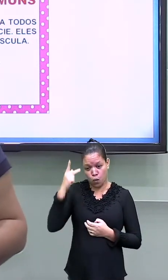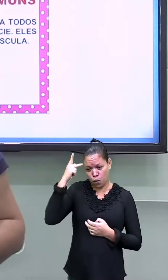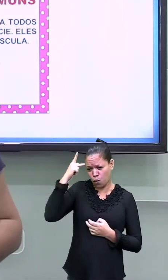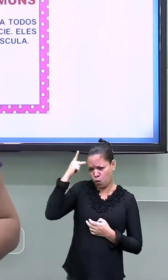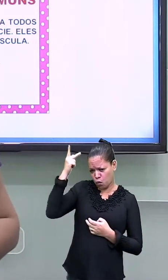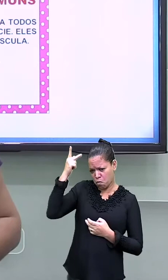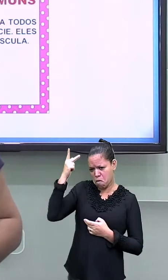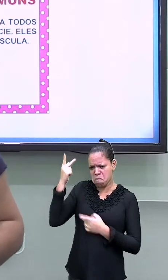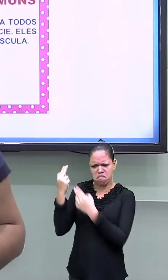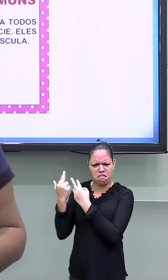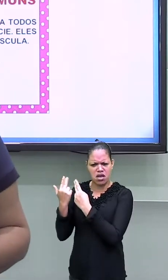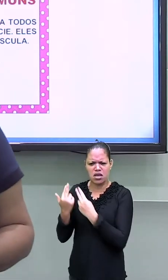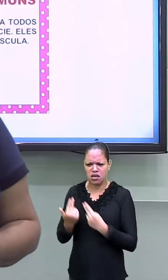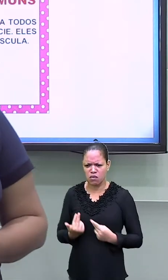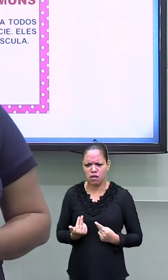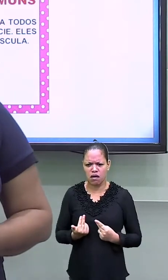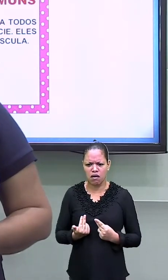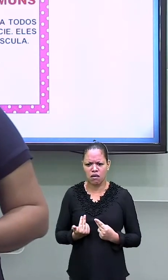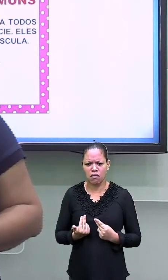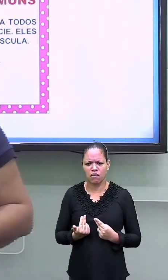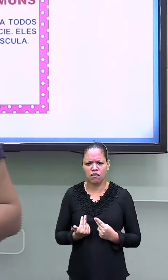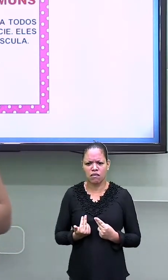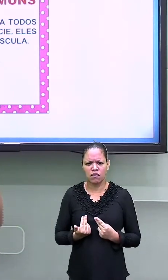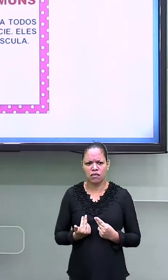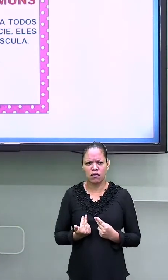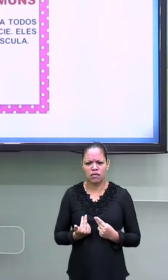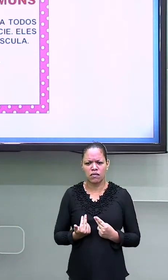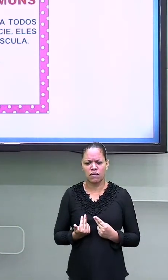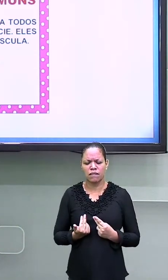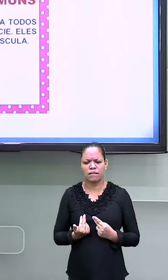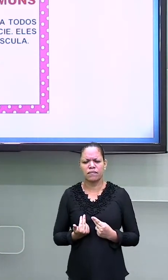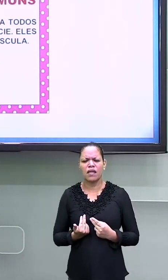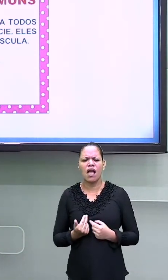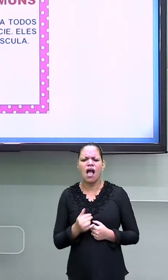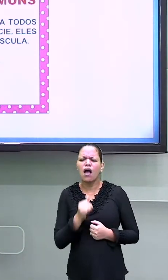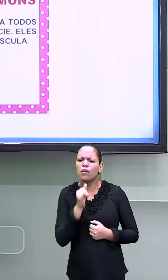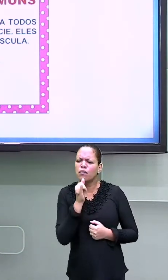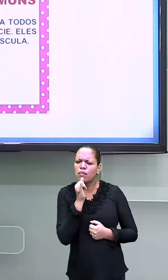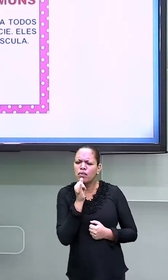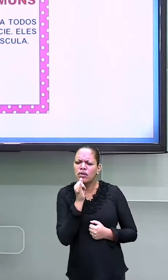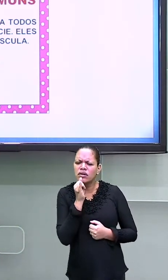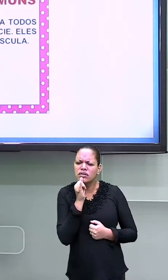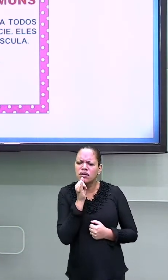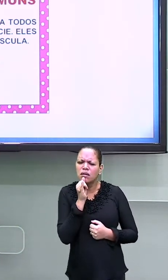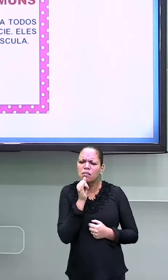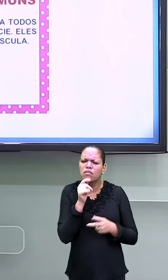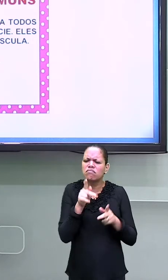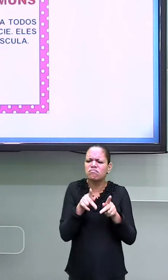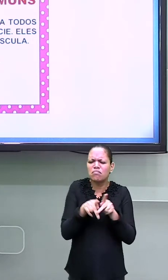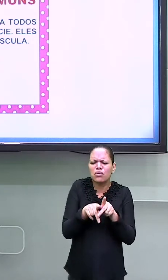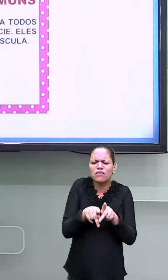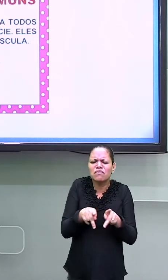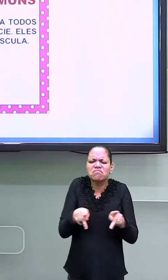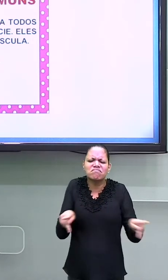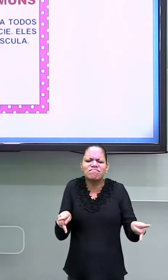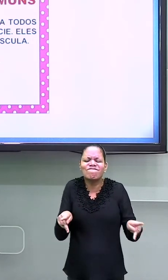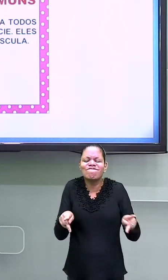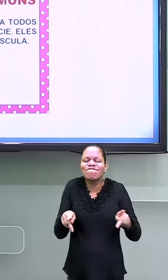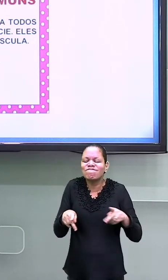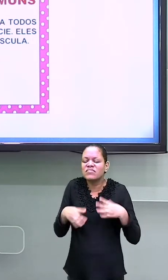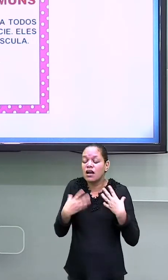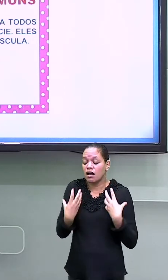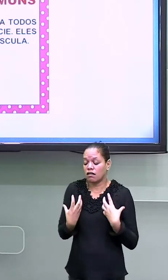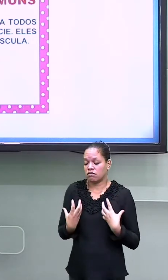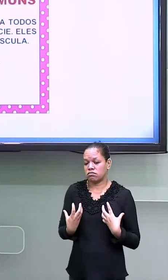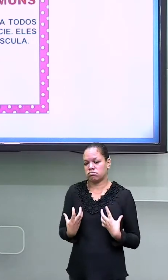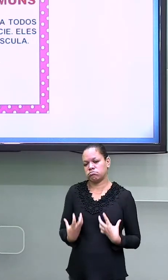Kelly está cansada e pegou uma cadeira. A palavra cadeira é um substantivo comum, então ela tem que ser escrita de